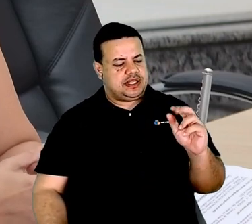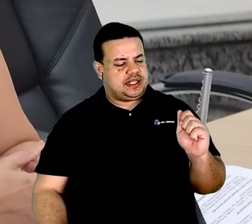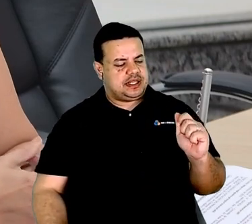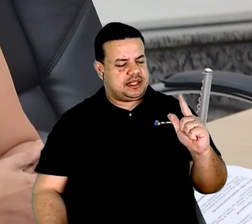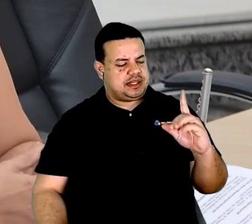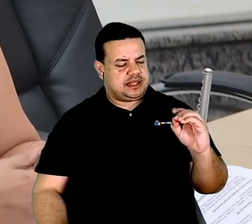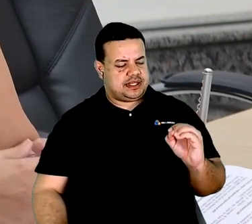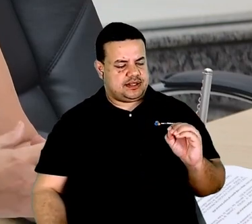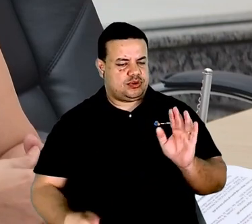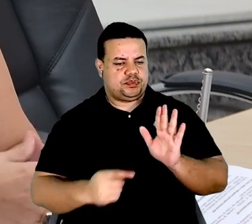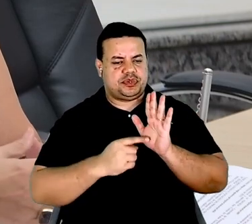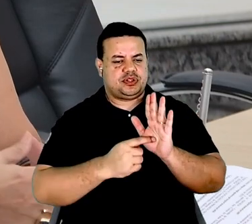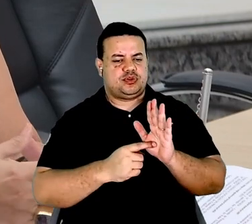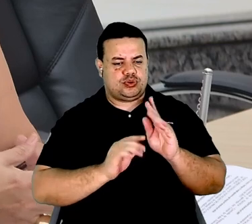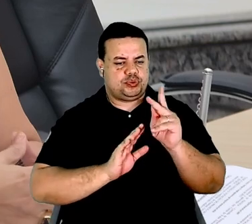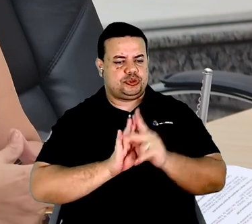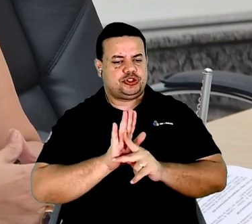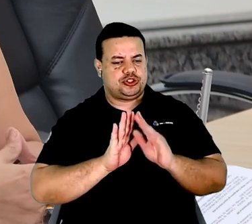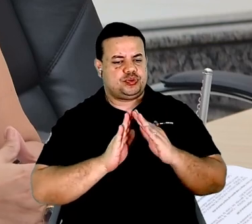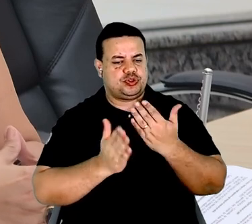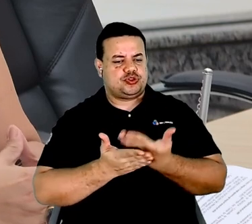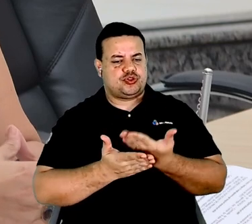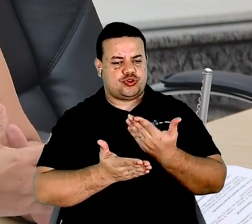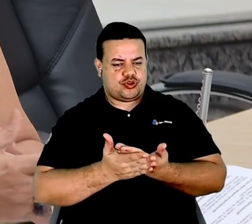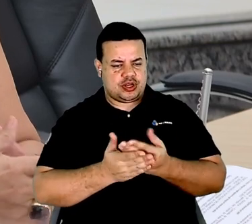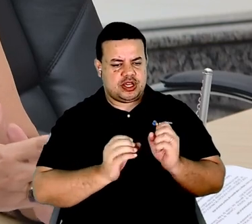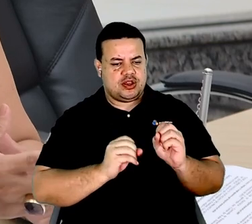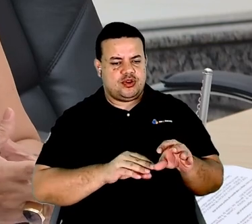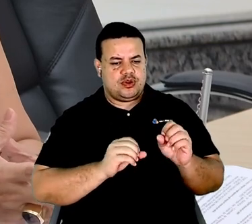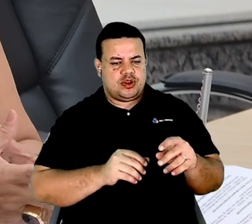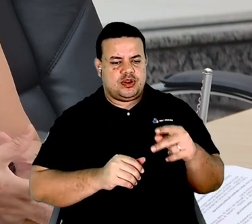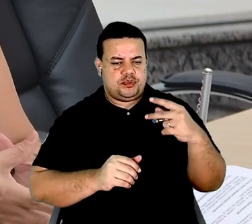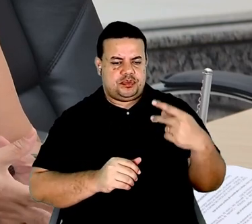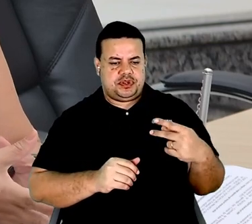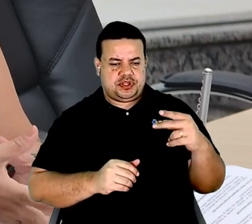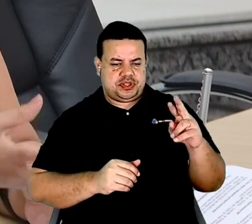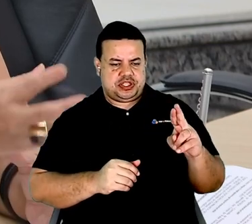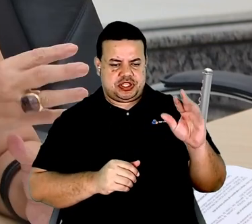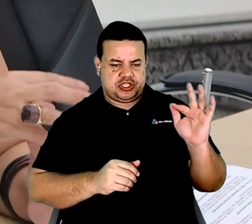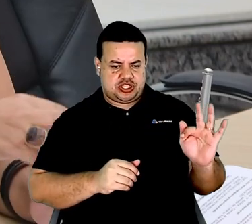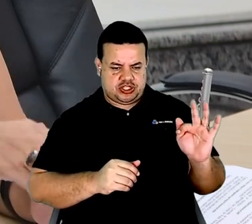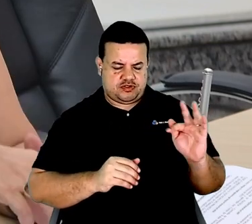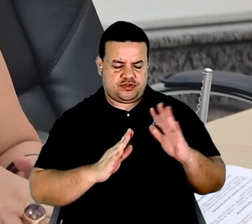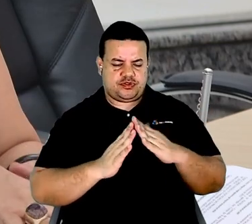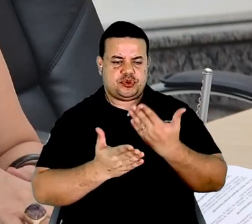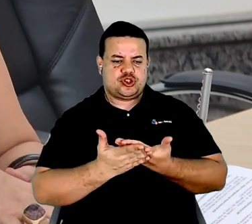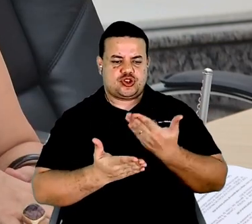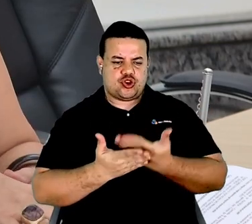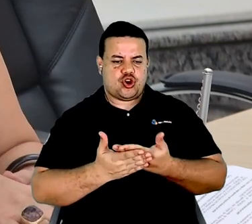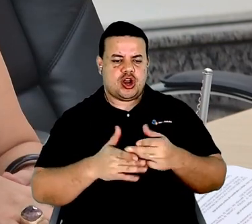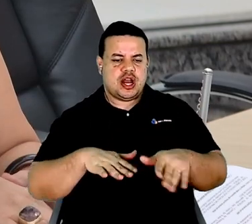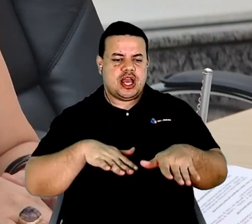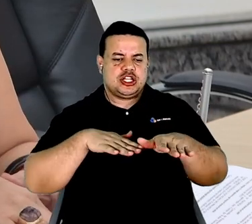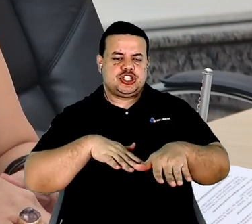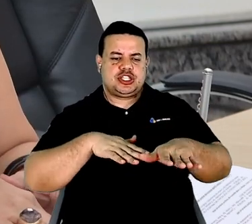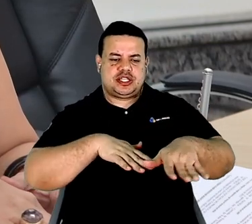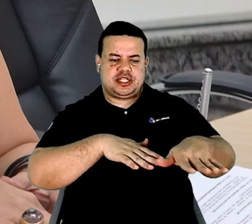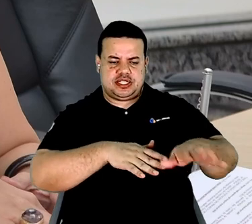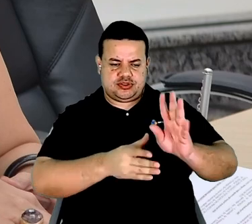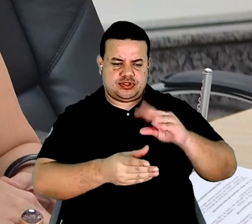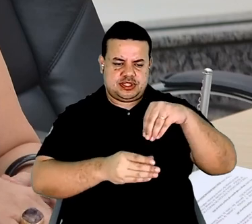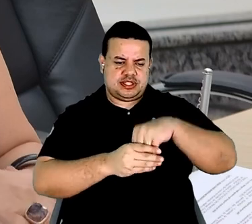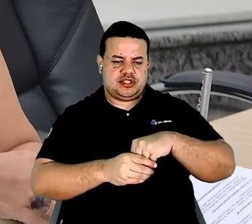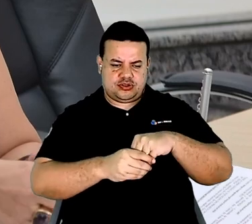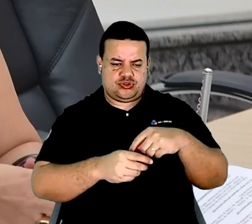Escola Educar PRF. Então, seria uma escola de trânsito que funcionará dentro do nosso